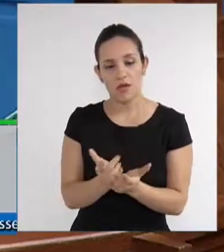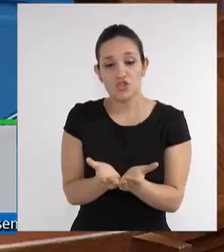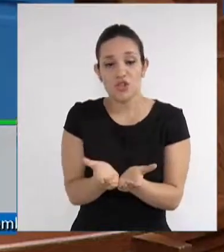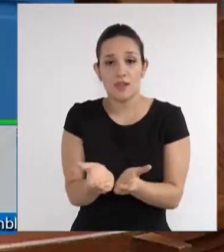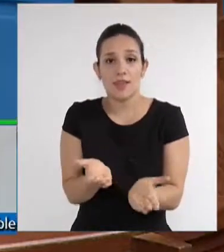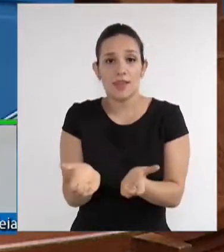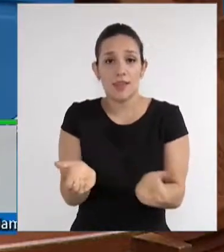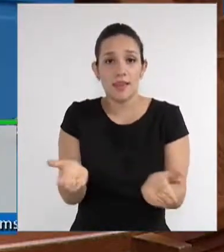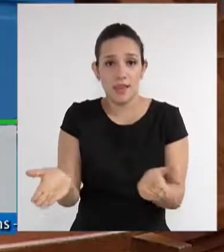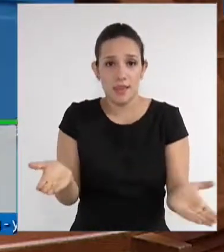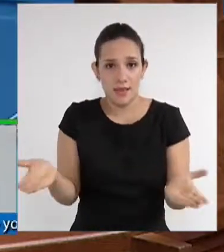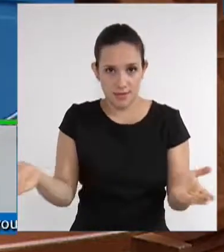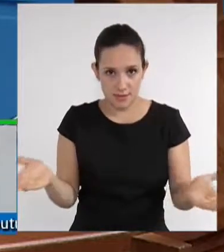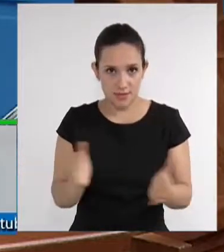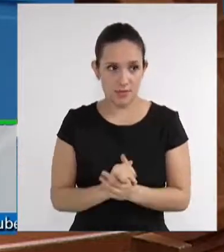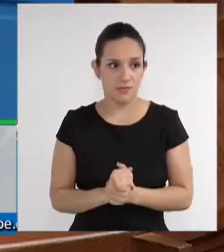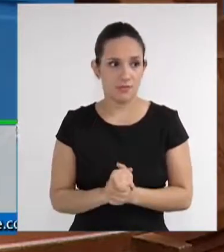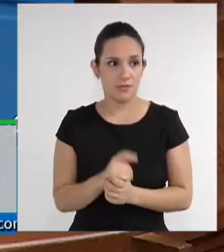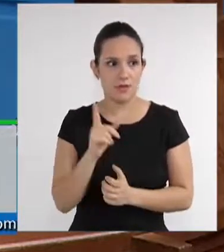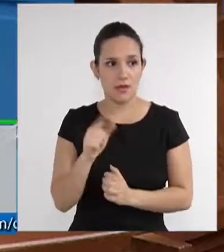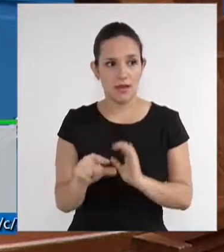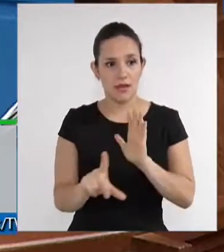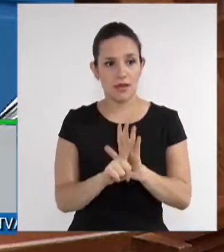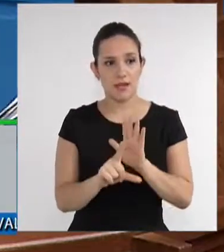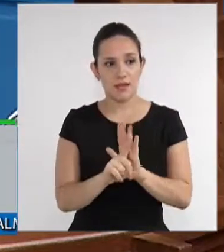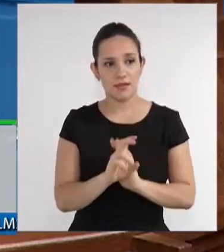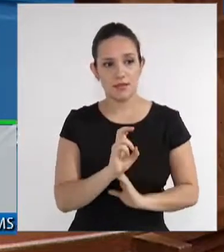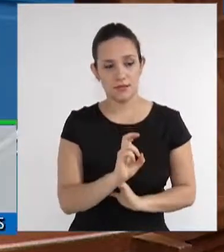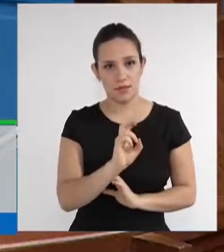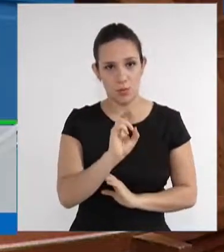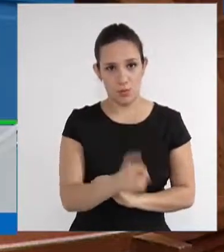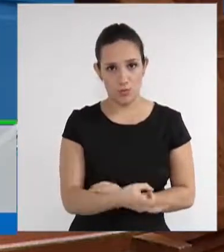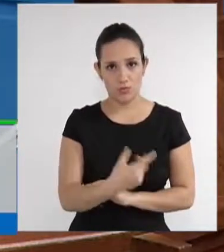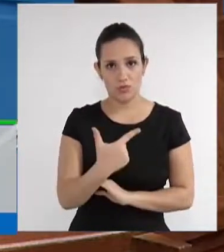Licitatórias, baseadas na Lei